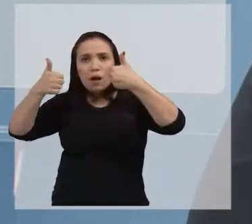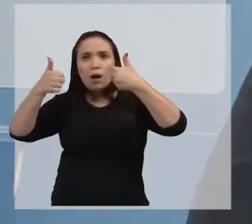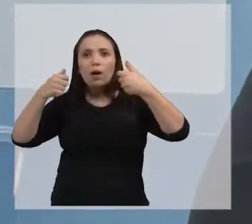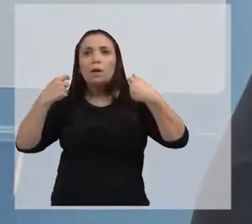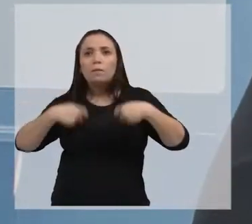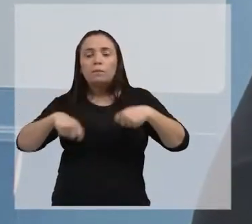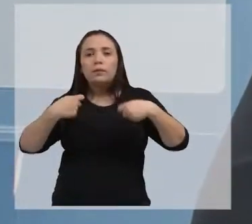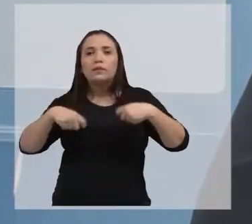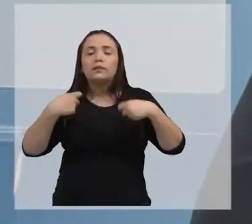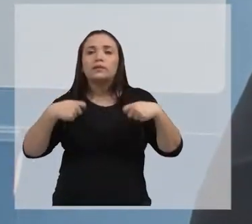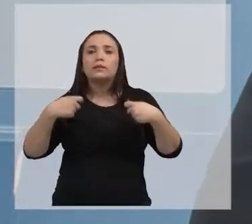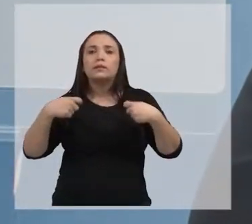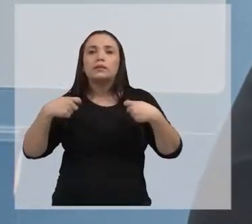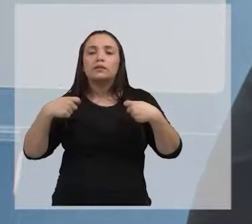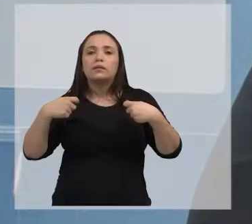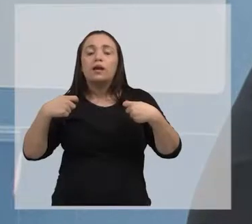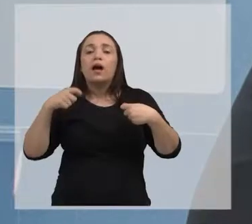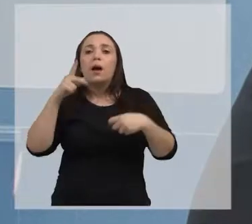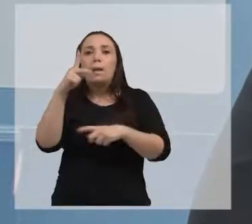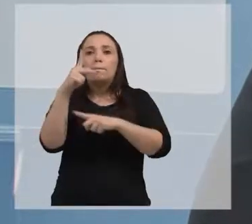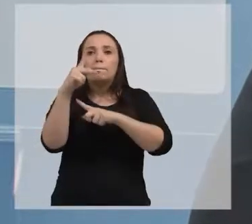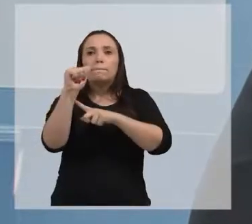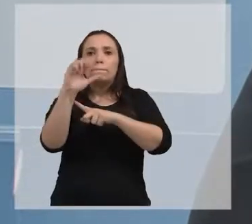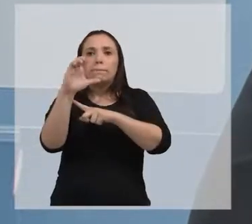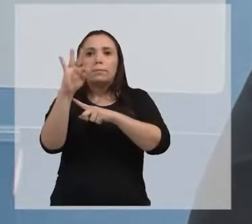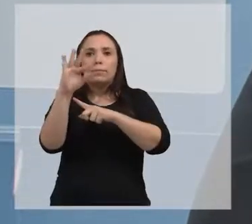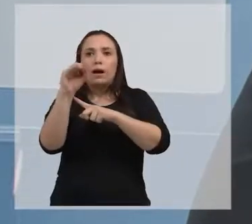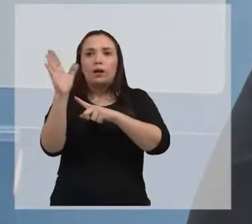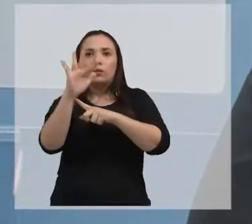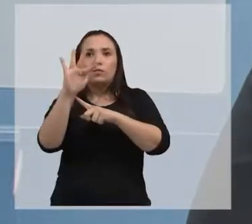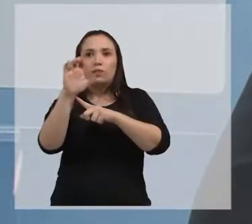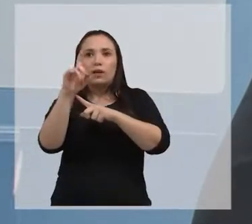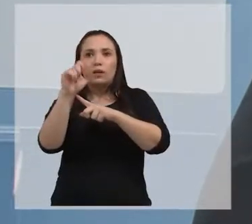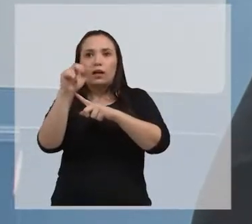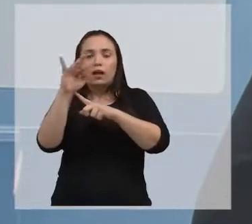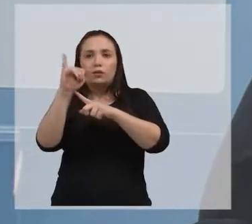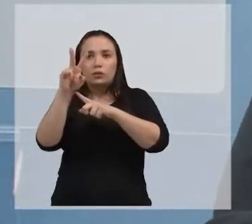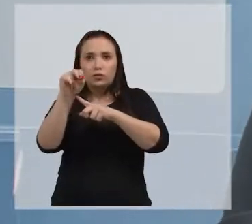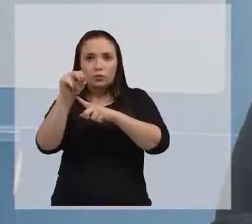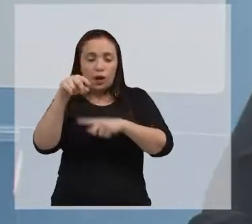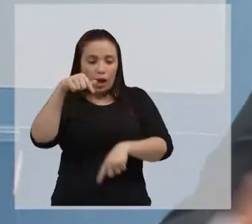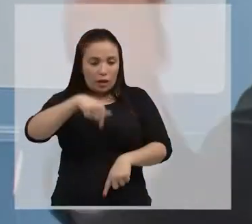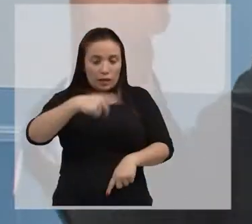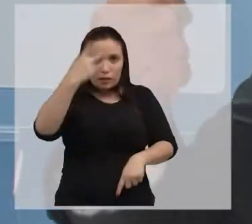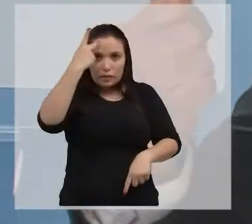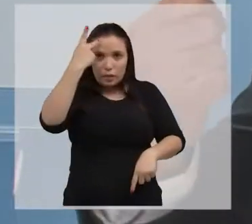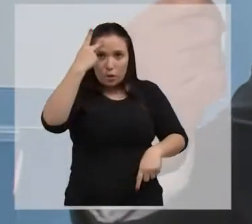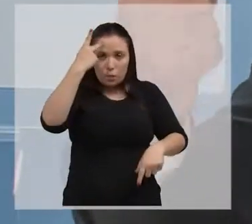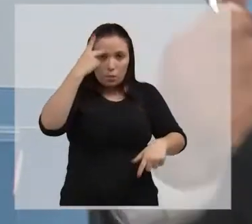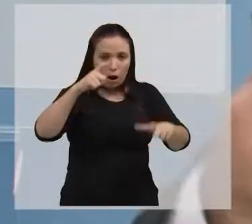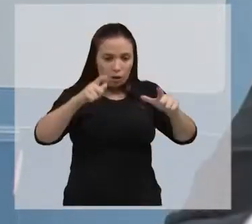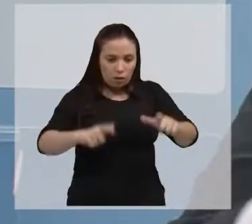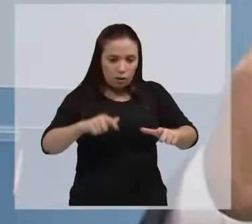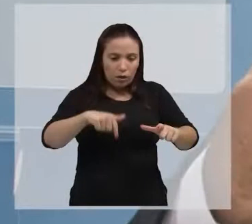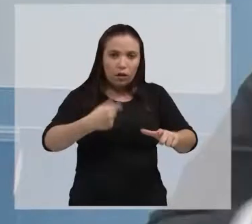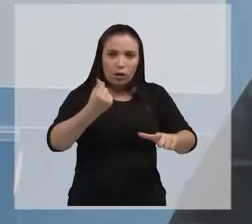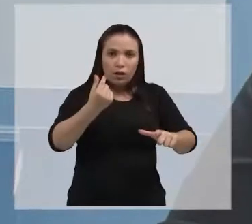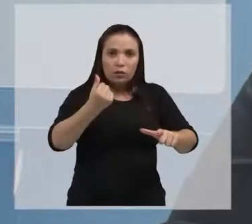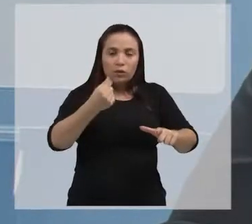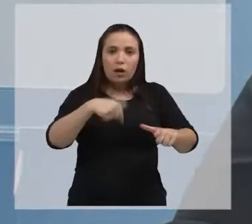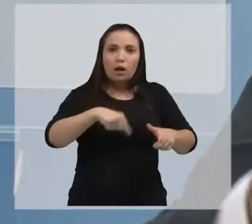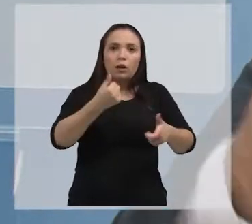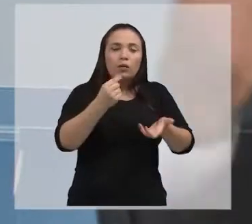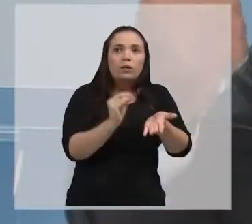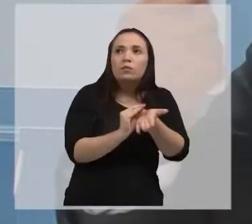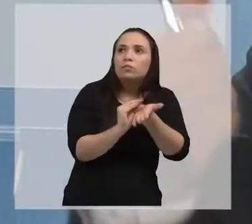o Pacto Federativo. Porque o Pacto Federativo pega dinheiro da gente aqui de São Paulo para pagar professor lá, pobre, lá do